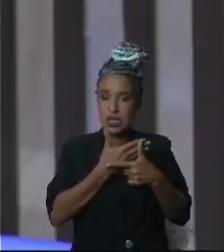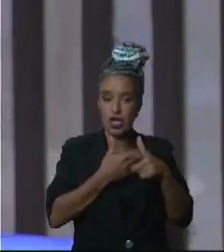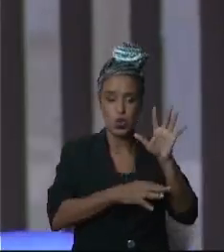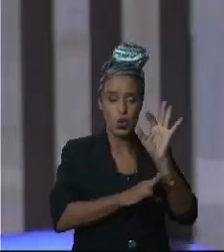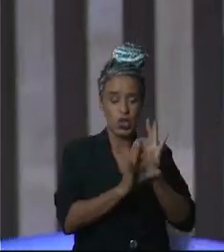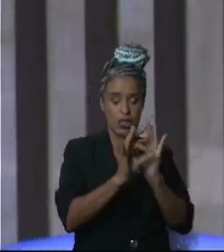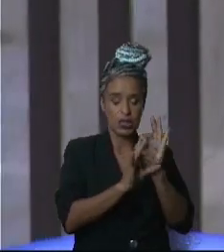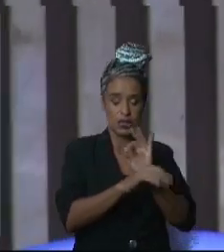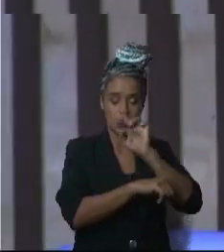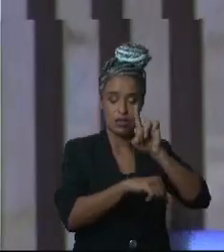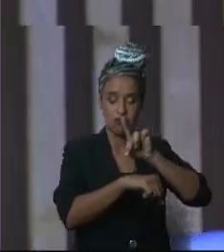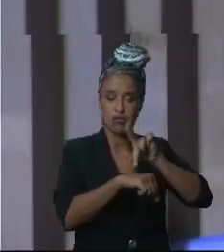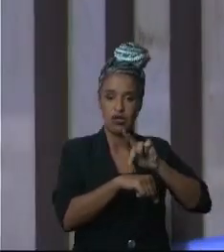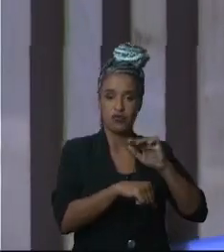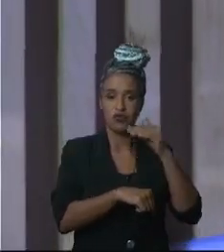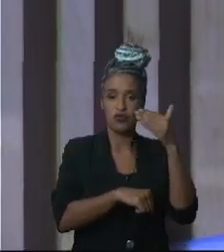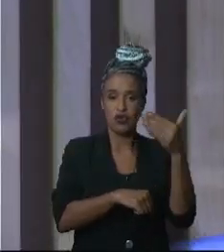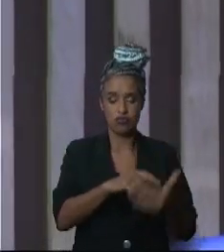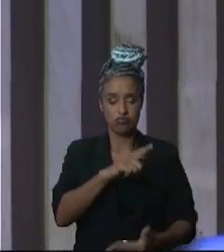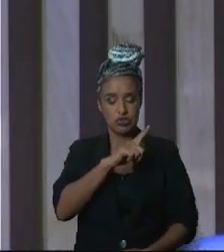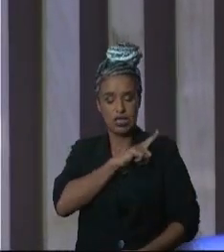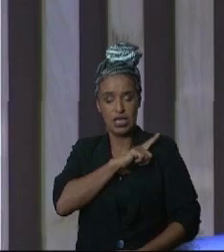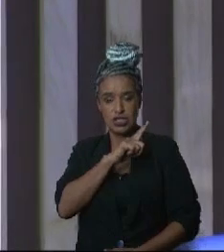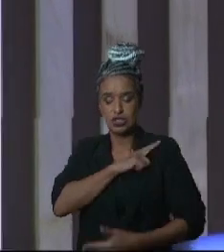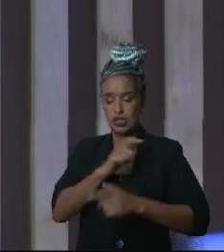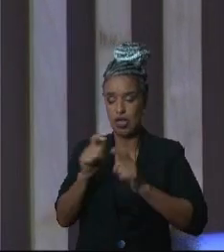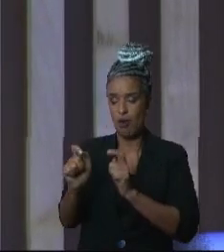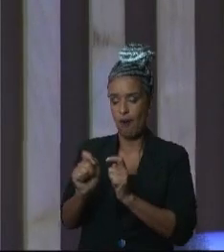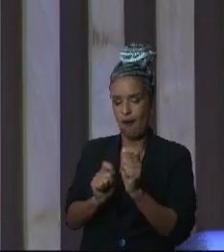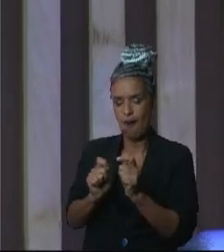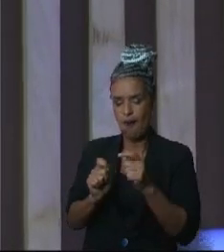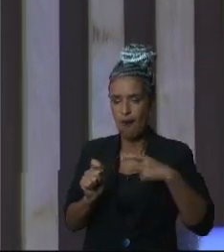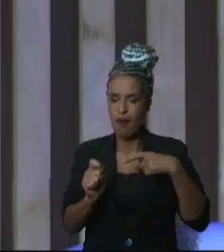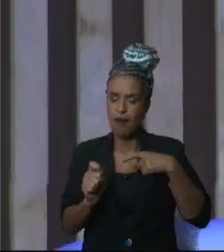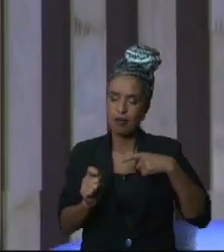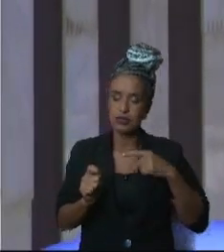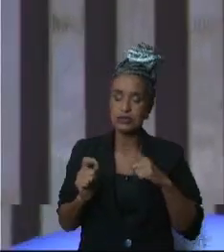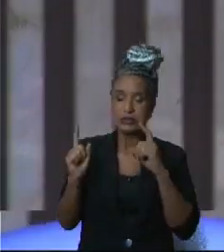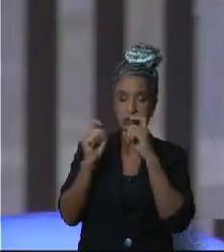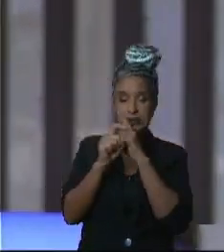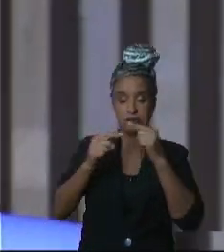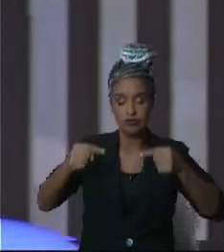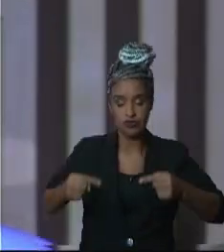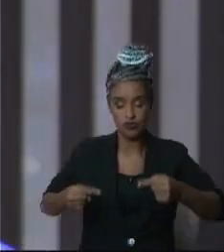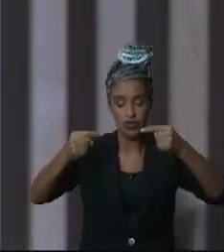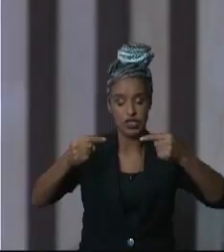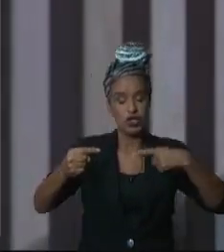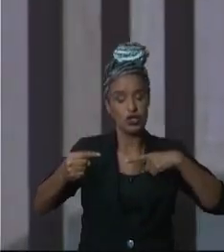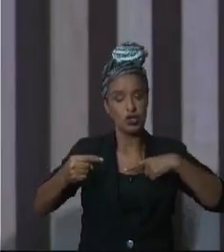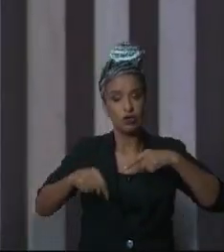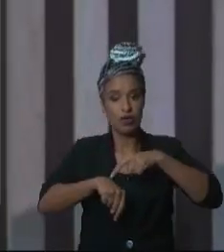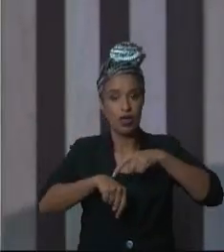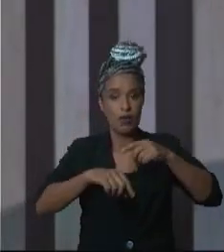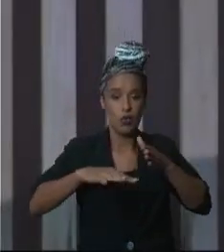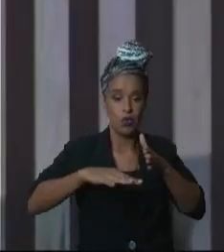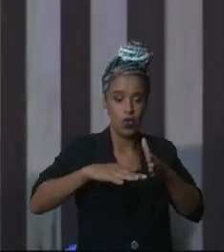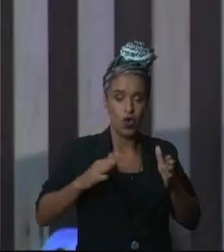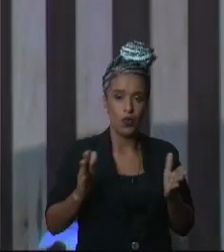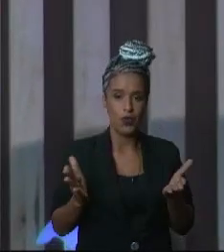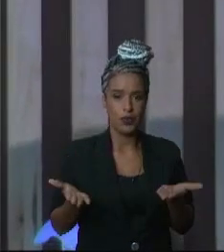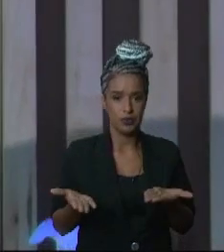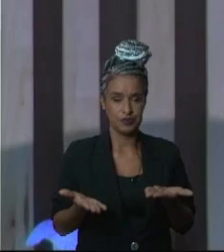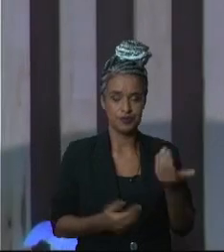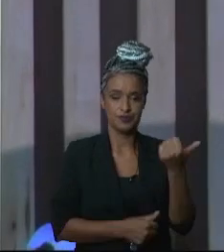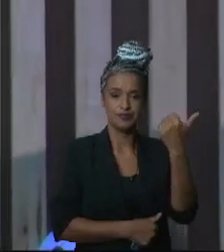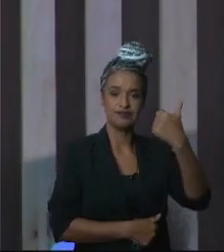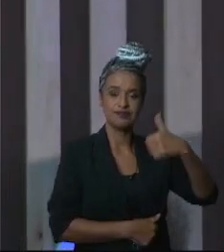na manutenção da paz e na gestão de conflitos diante dos desafios contemporâneos. Gostaríamos de avaliar